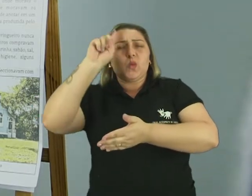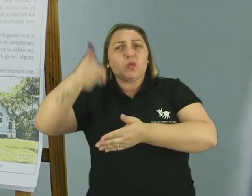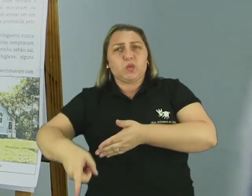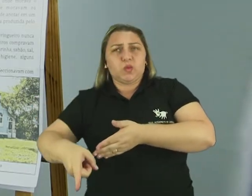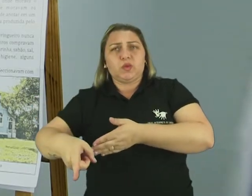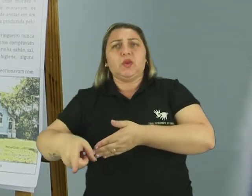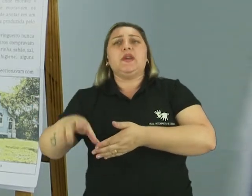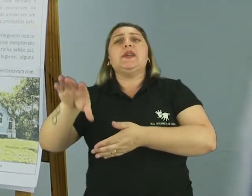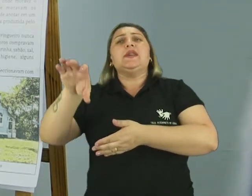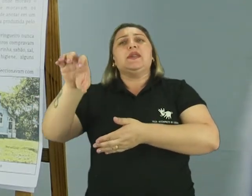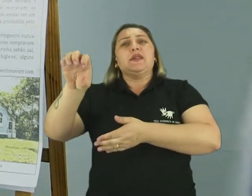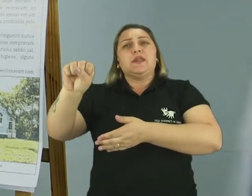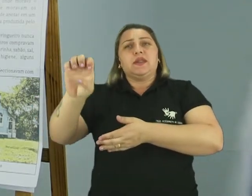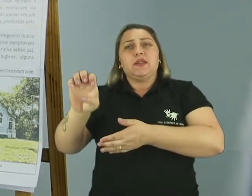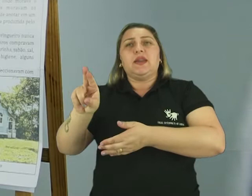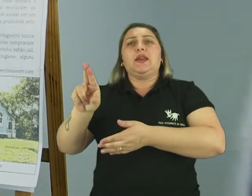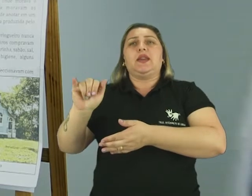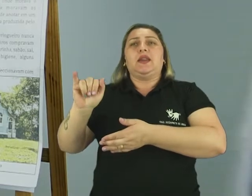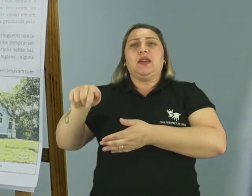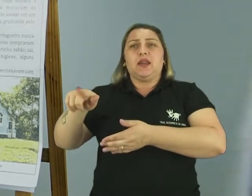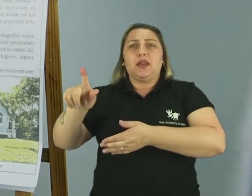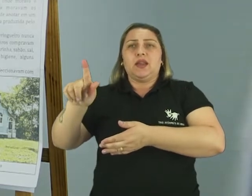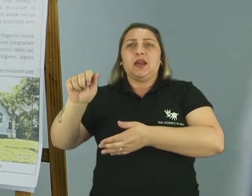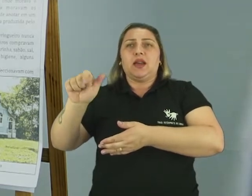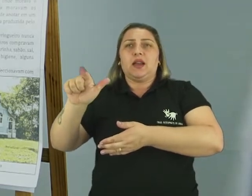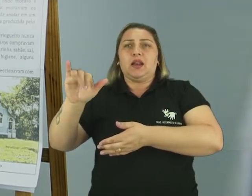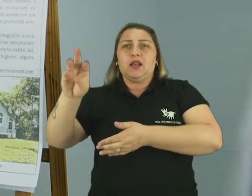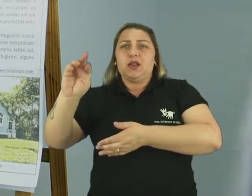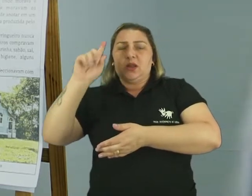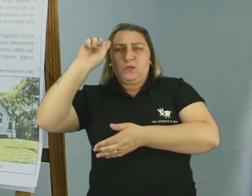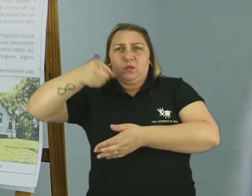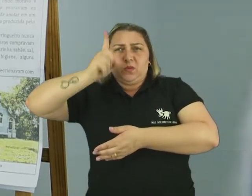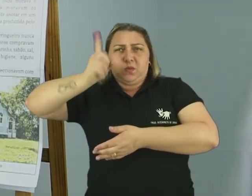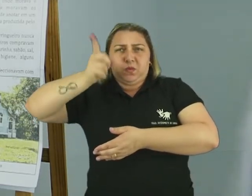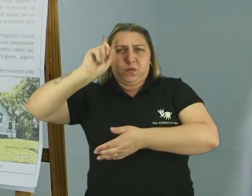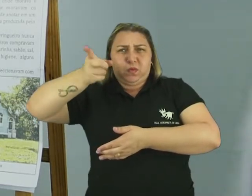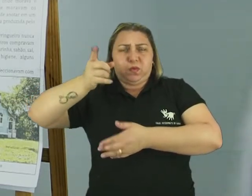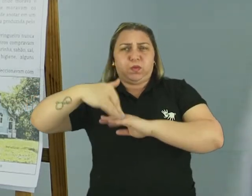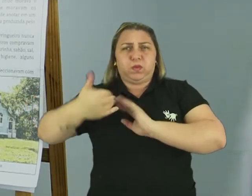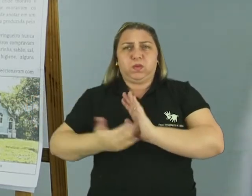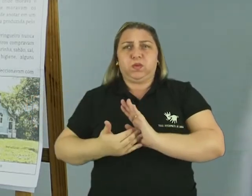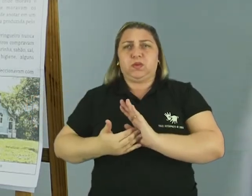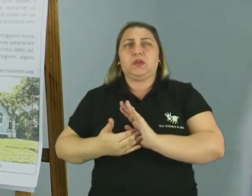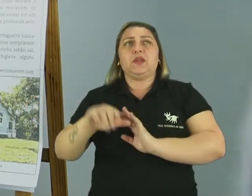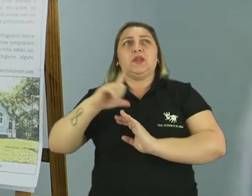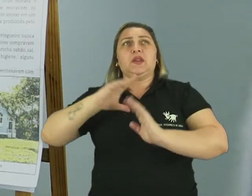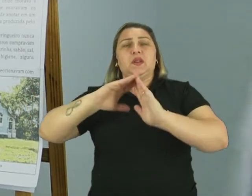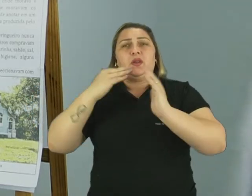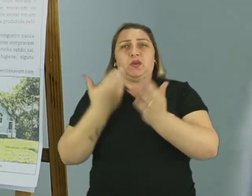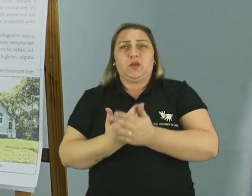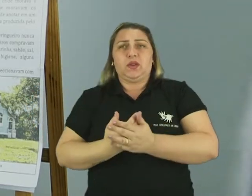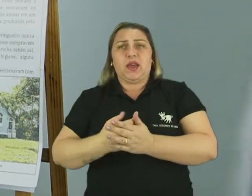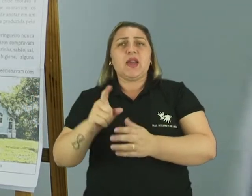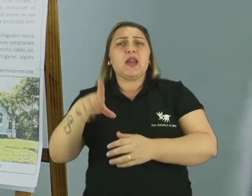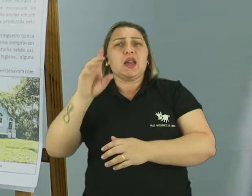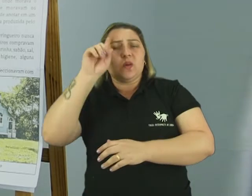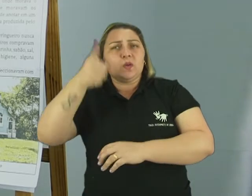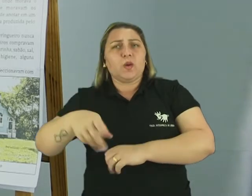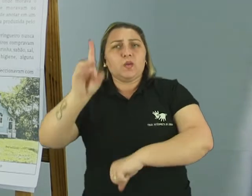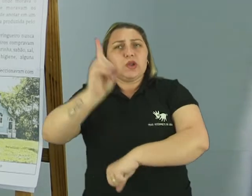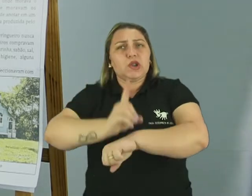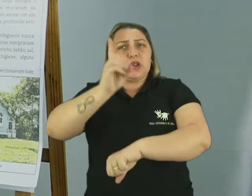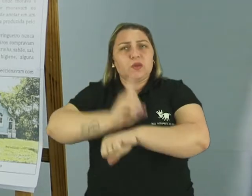O seringalista. Ele que mandava em tudo. Ele que comandava. Tem a sua escola. Quem comanda a escola